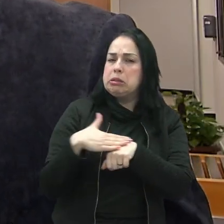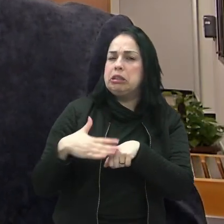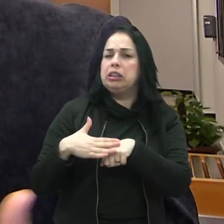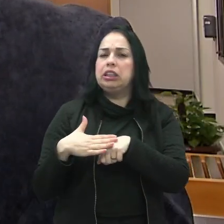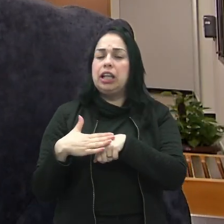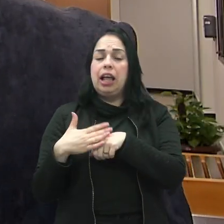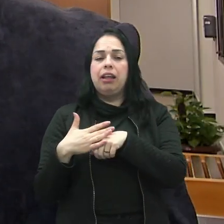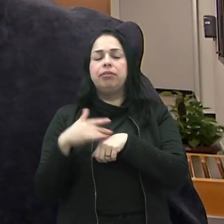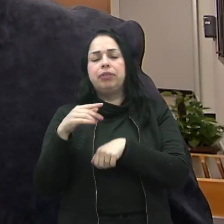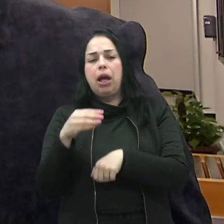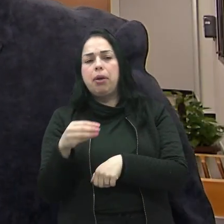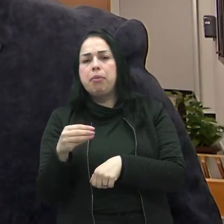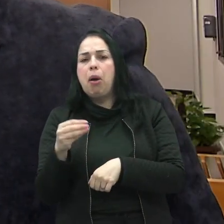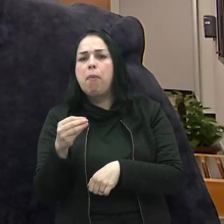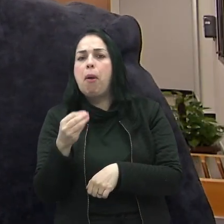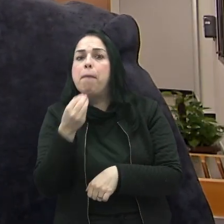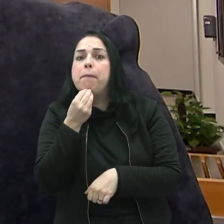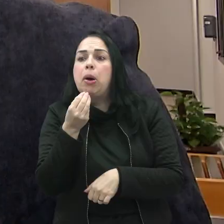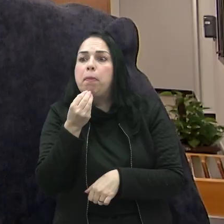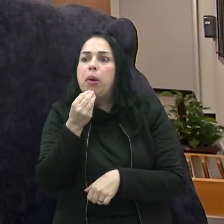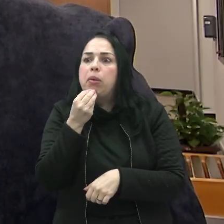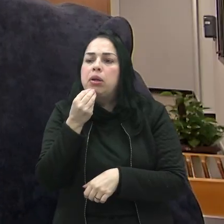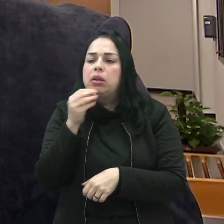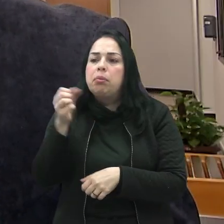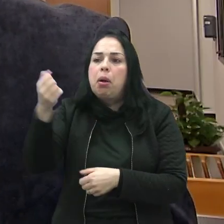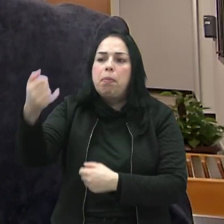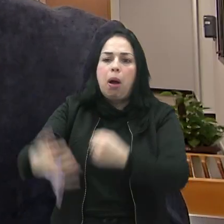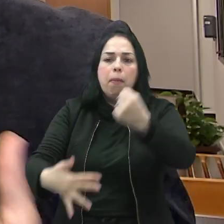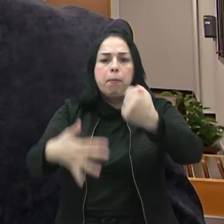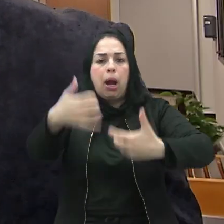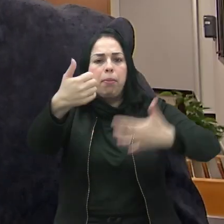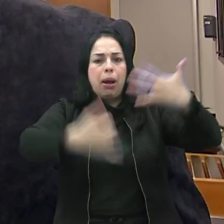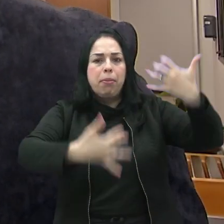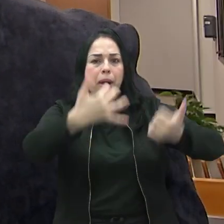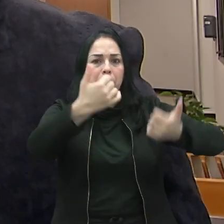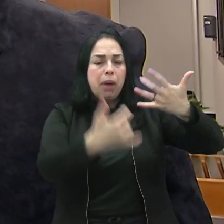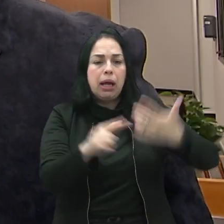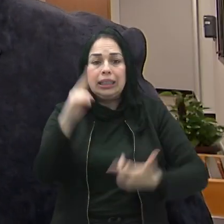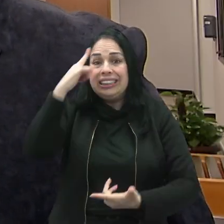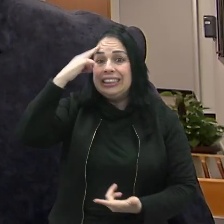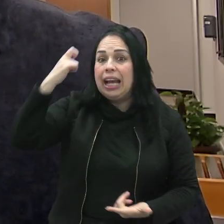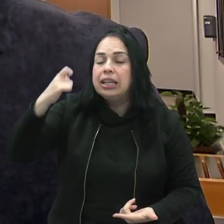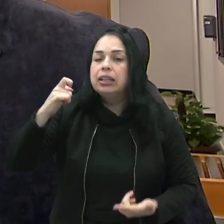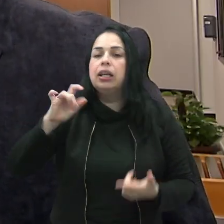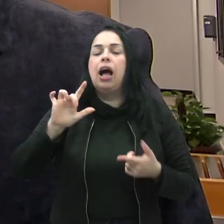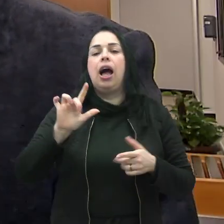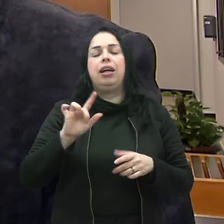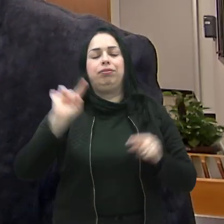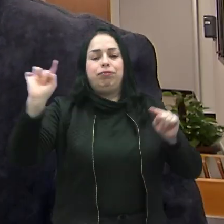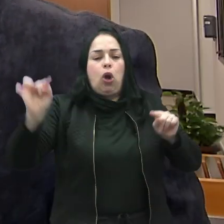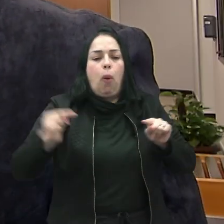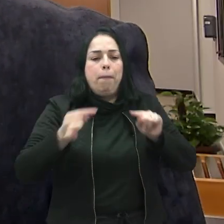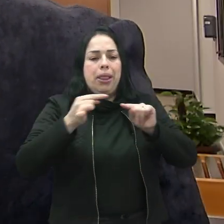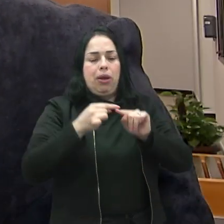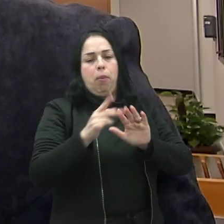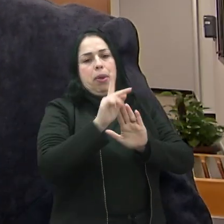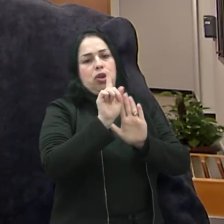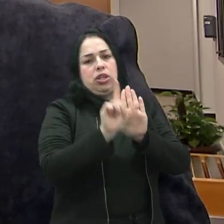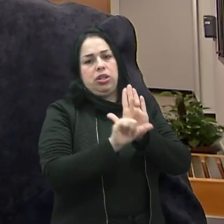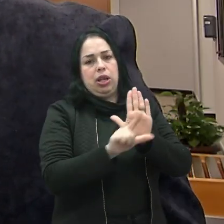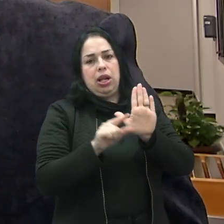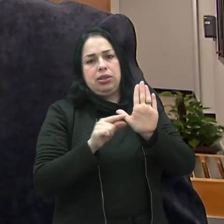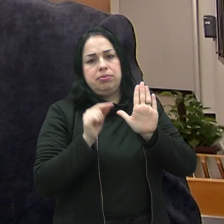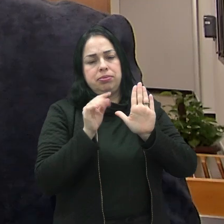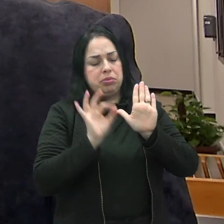diálogo, dando a oportunidade do munícipe nos trazer essas ideias, nós elaboramos